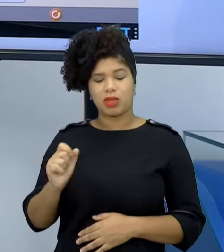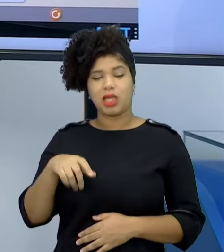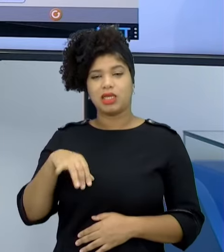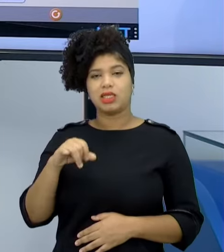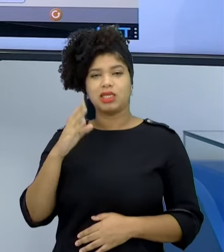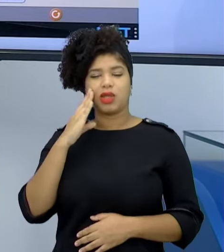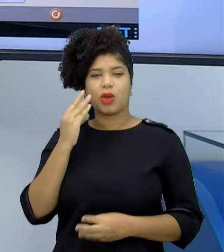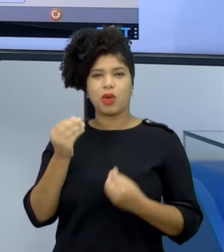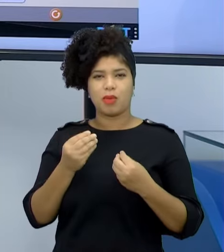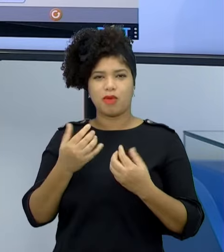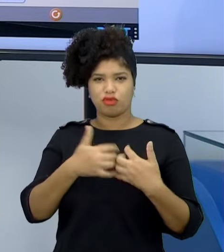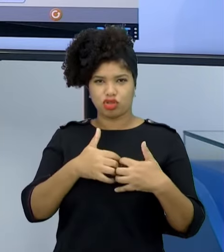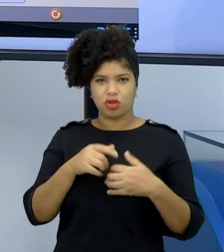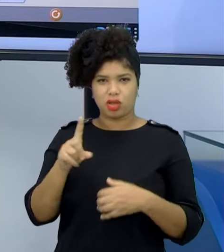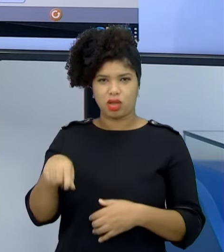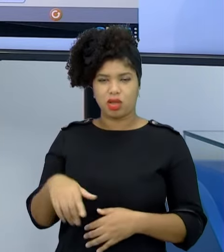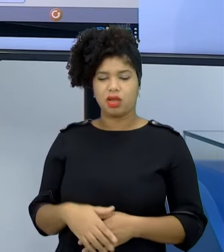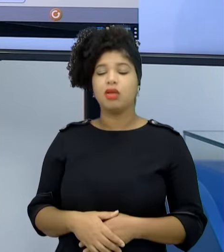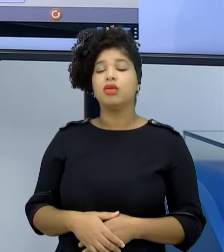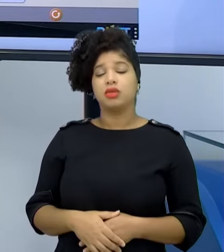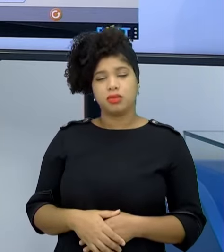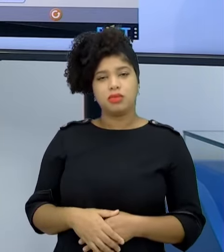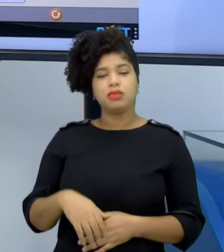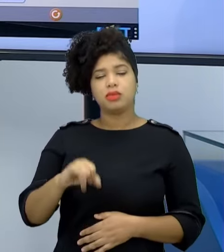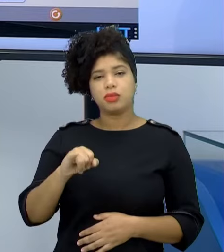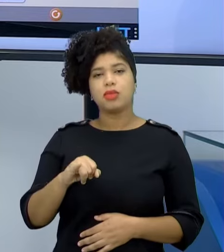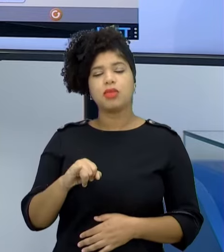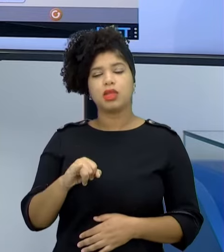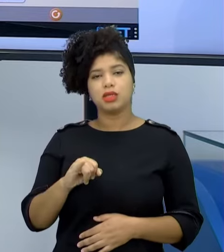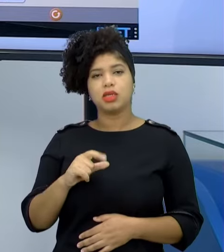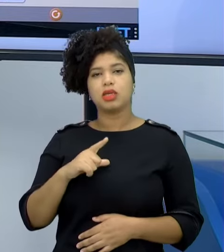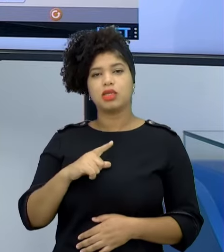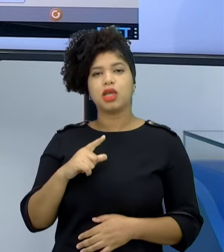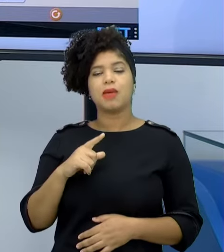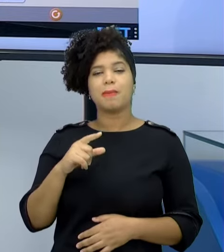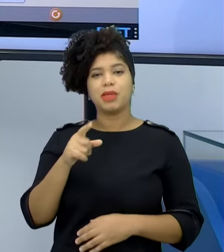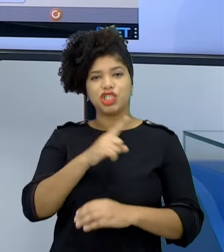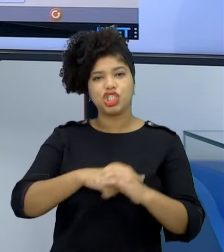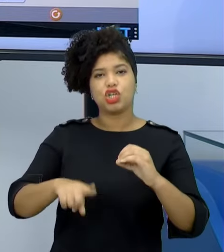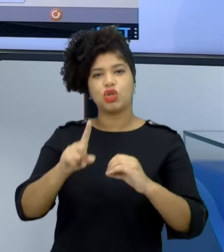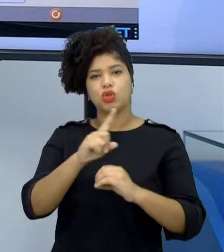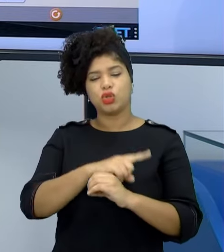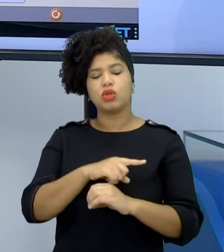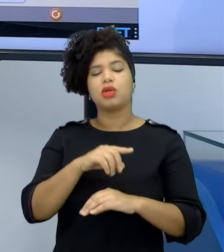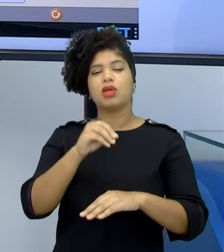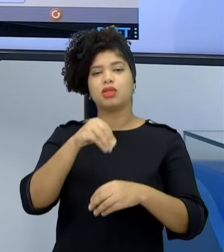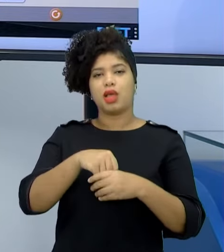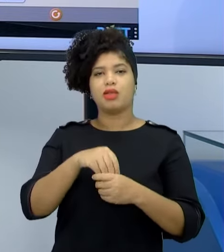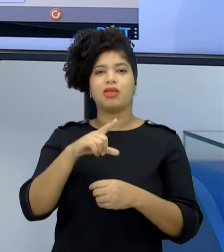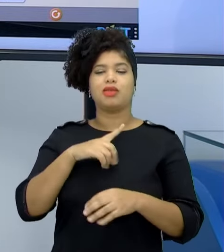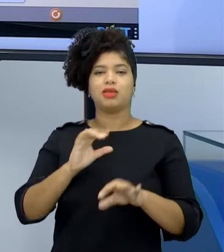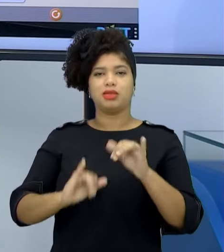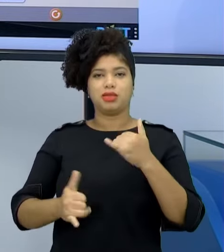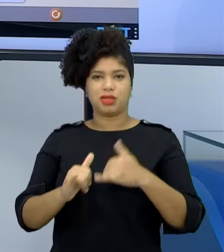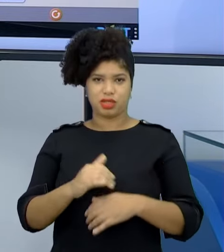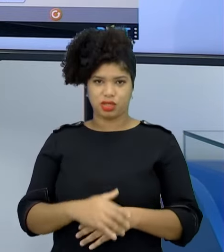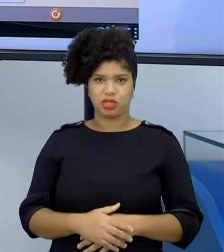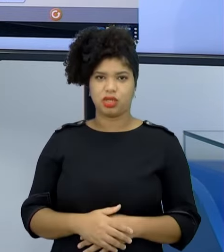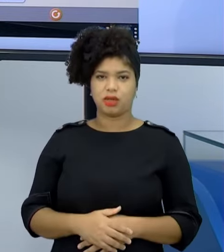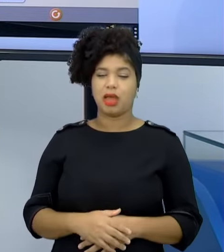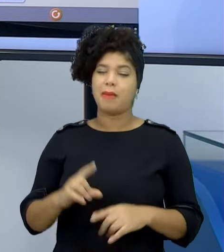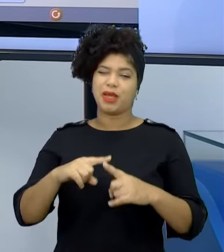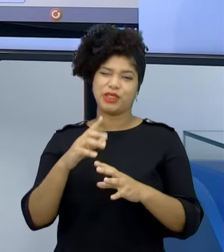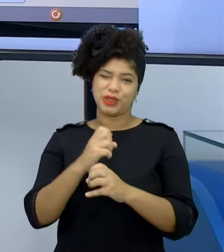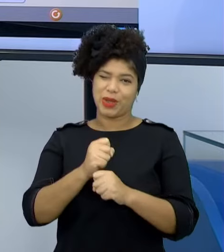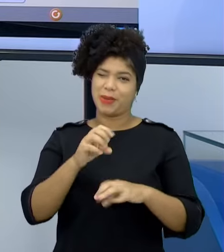de funcionamento, é isso aí. Porque o cálculo, ele é um pouco mais complexo, precisa de um pouco mais de, digamos assim,